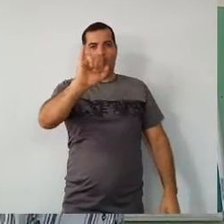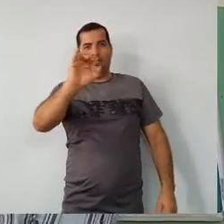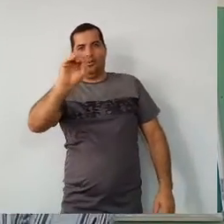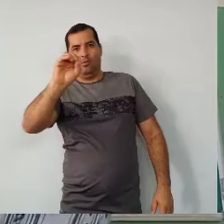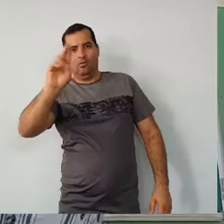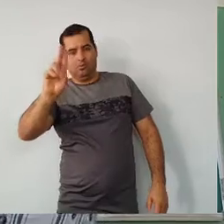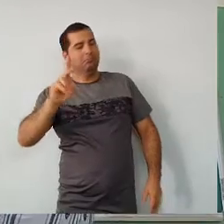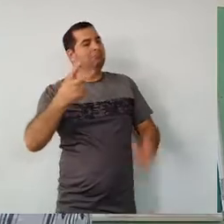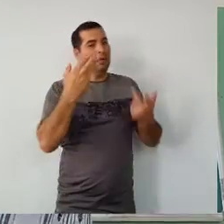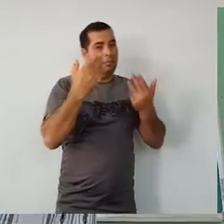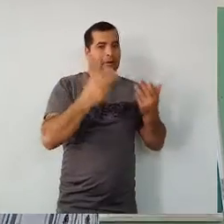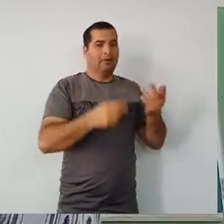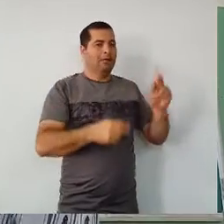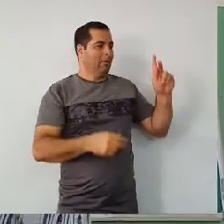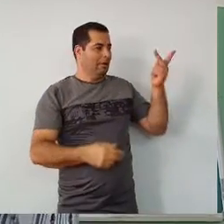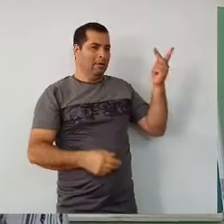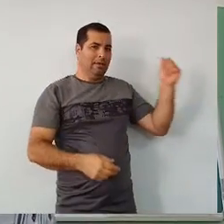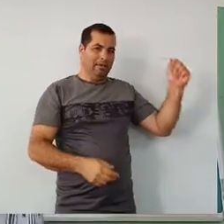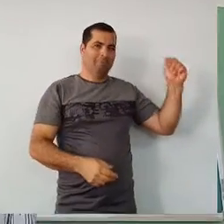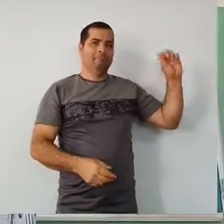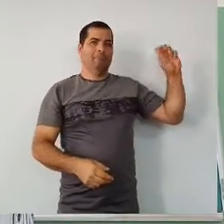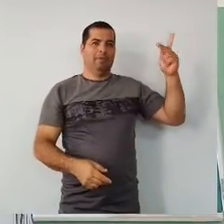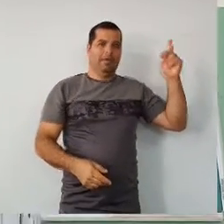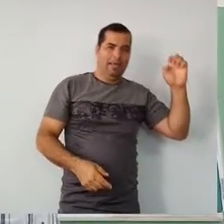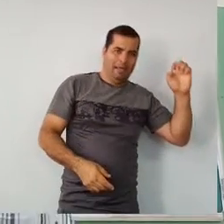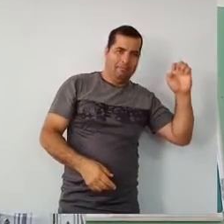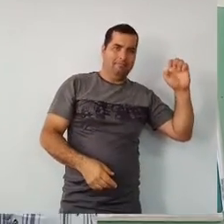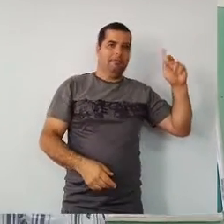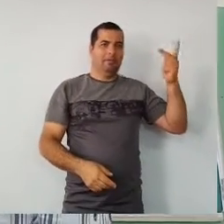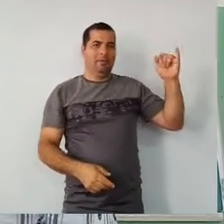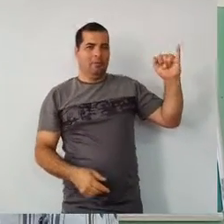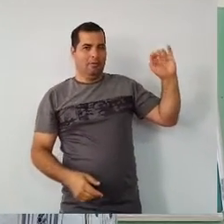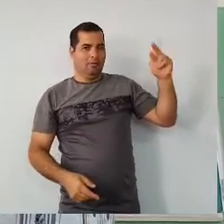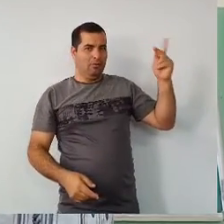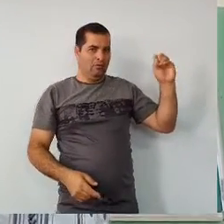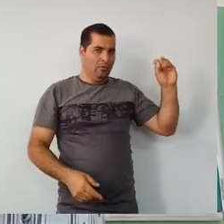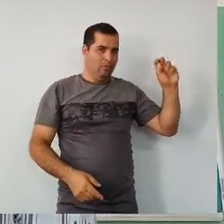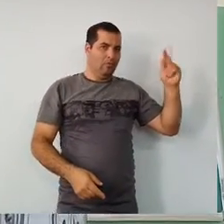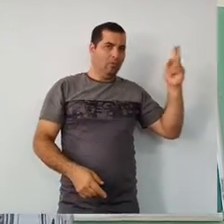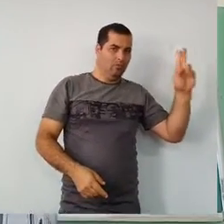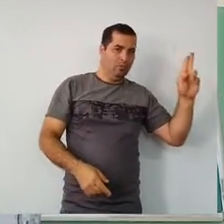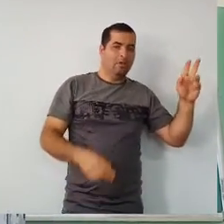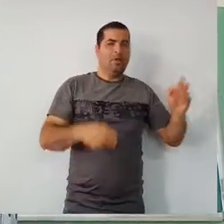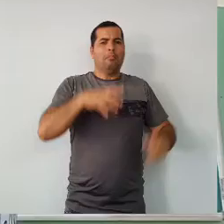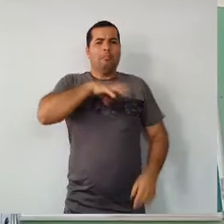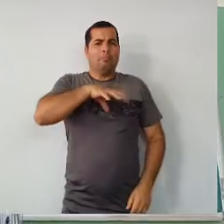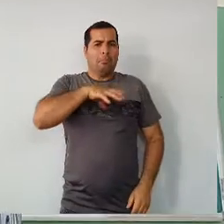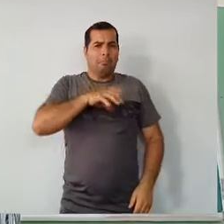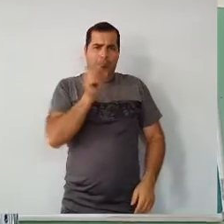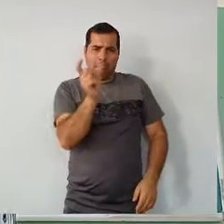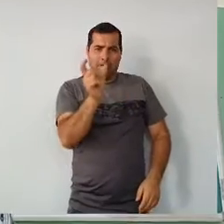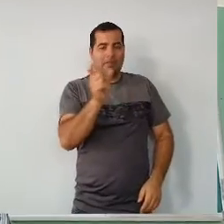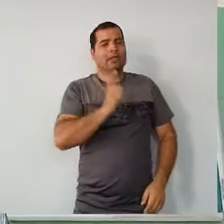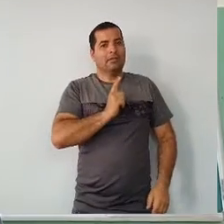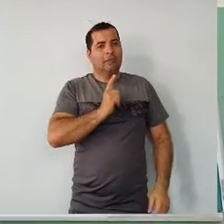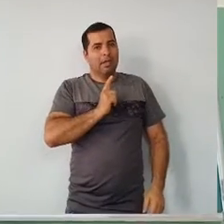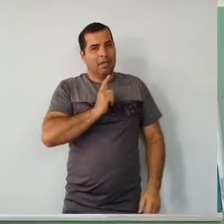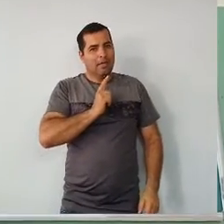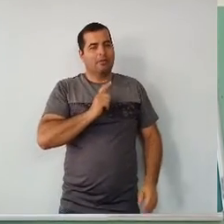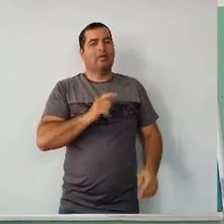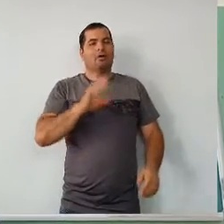O, U. As palavras na língua portuguesa, elas são formadas por consoantes